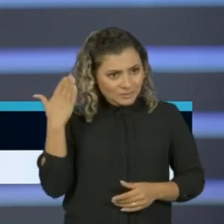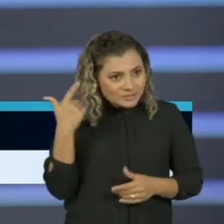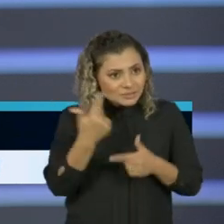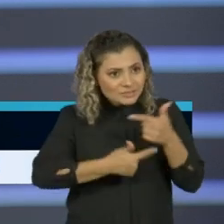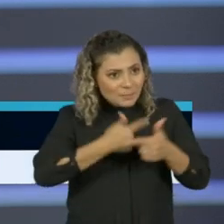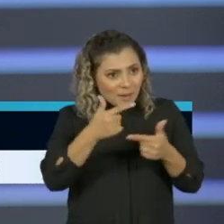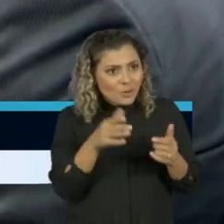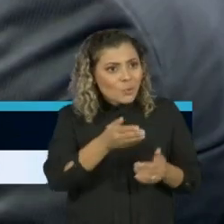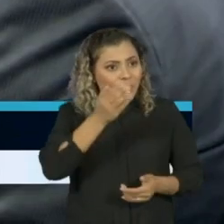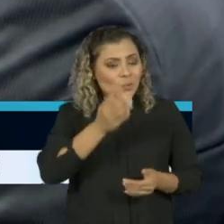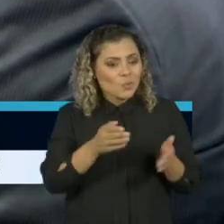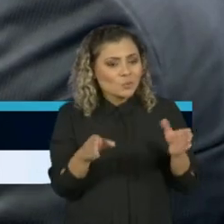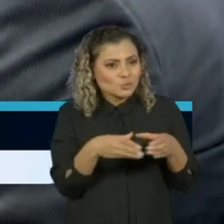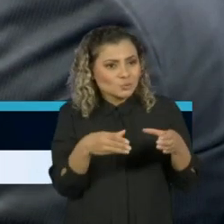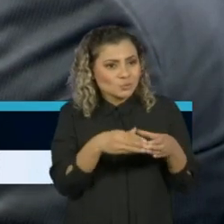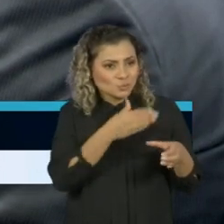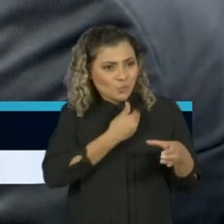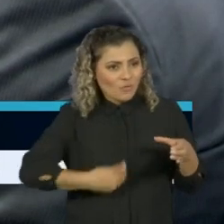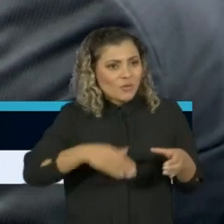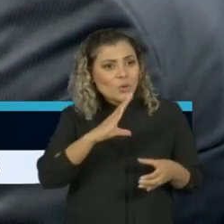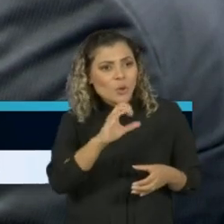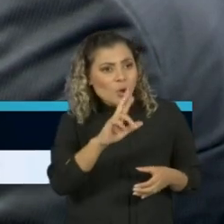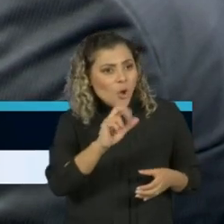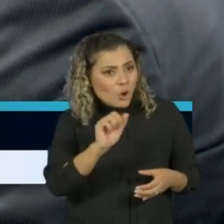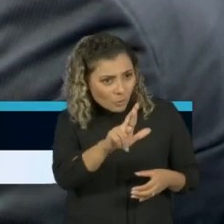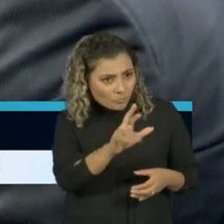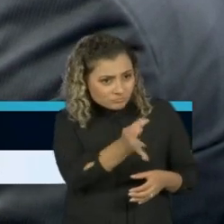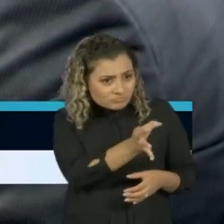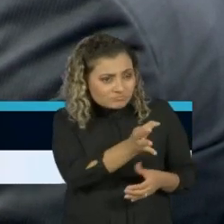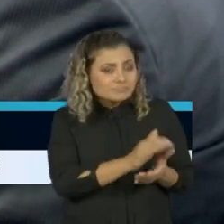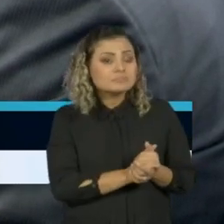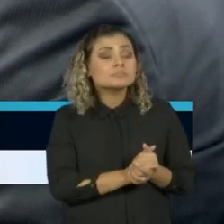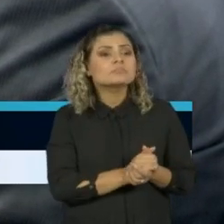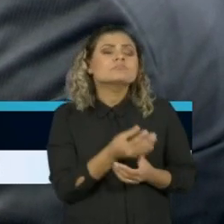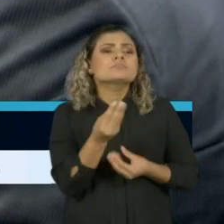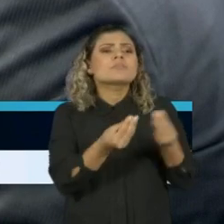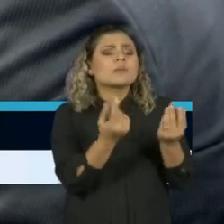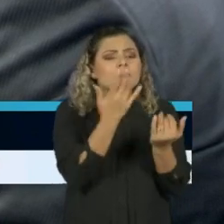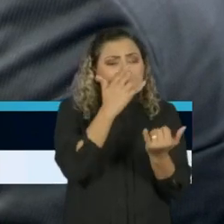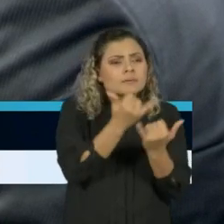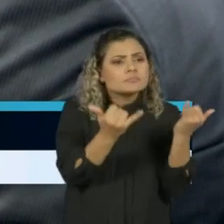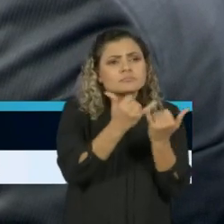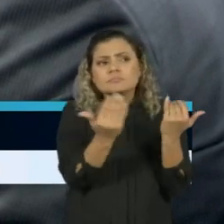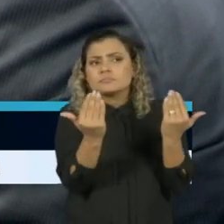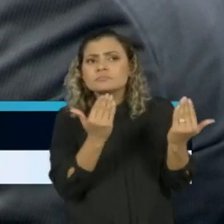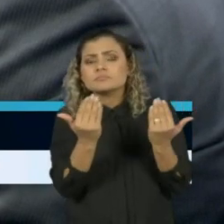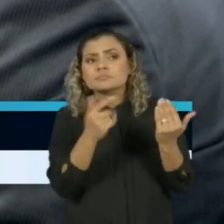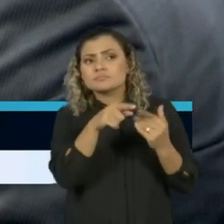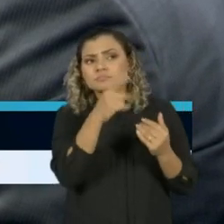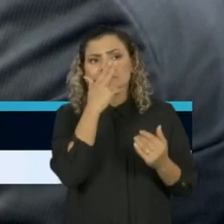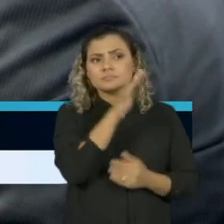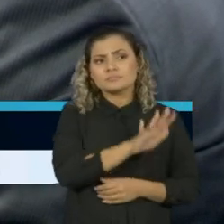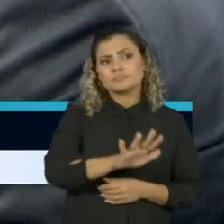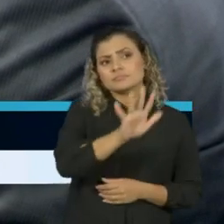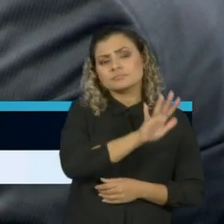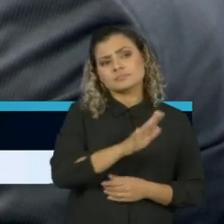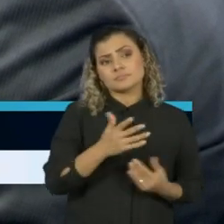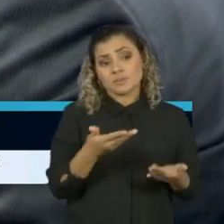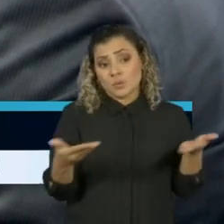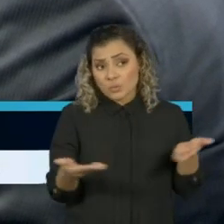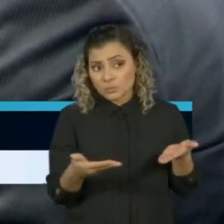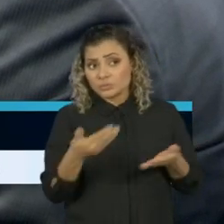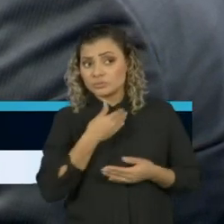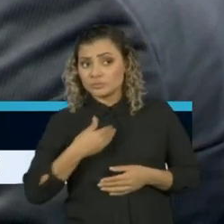Eu queria que você fizesse falasse para a gente quais as semelhanças que você enxerga do